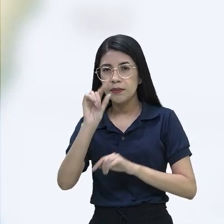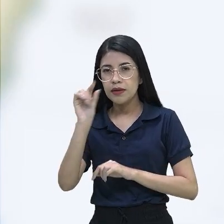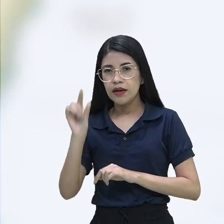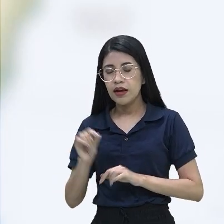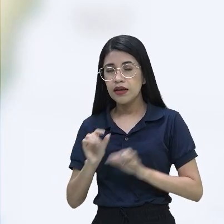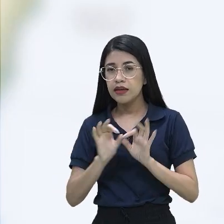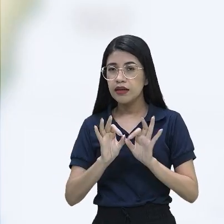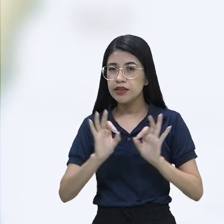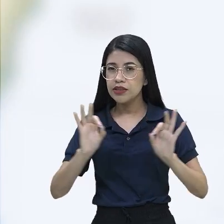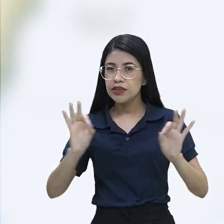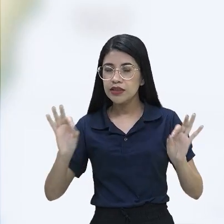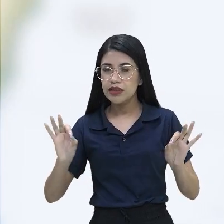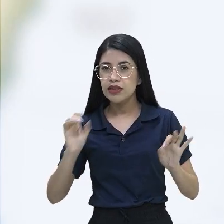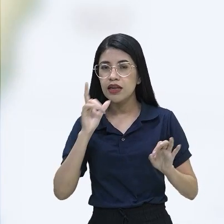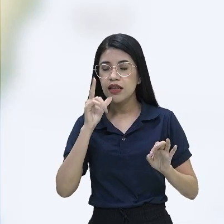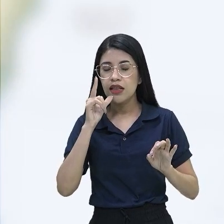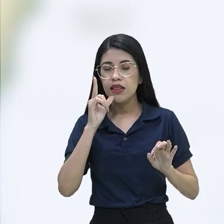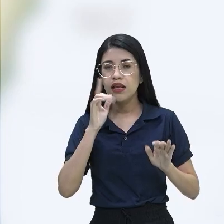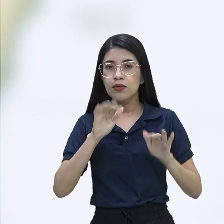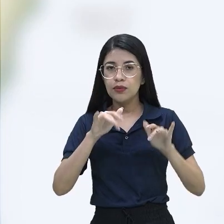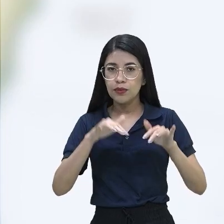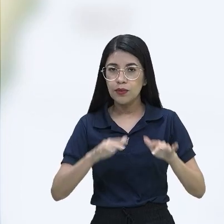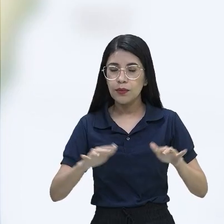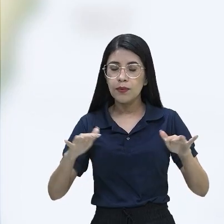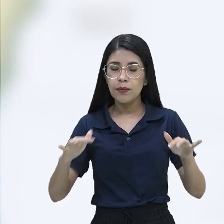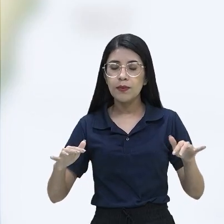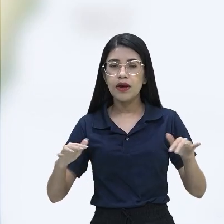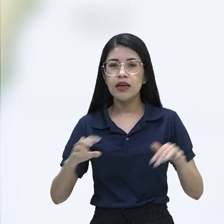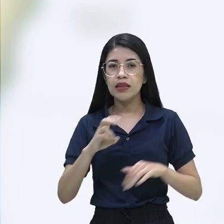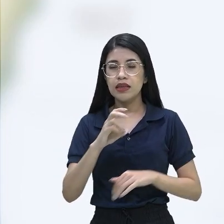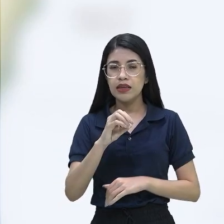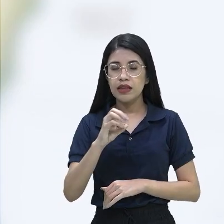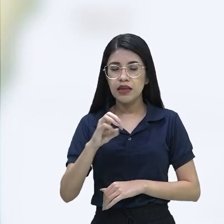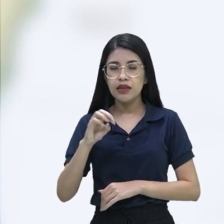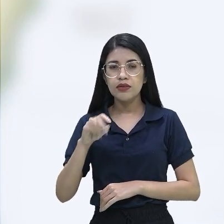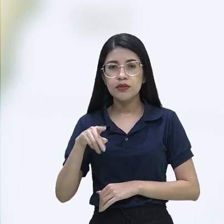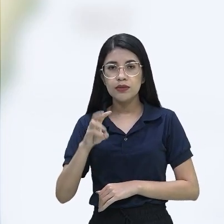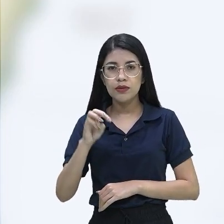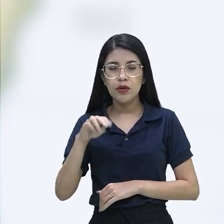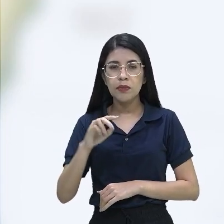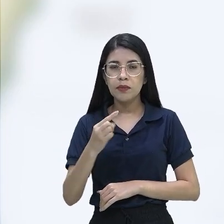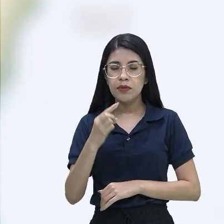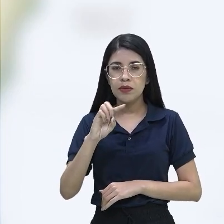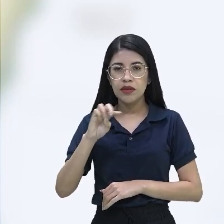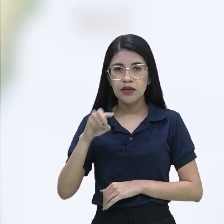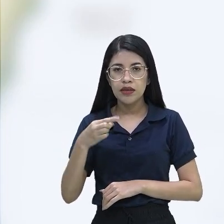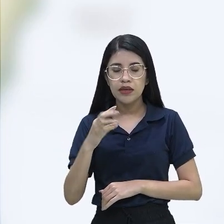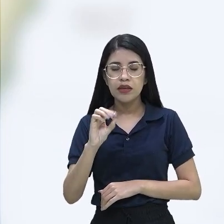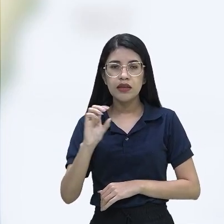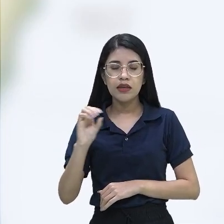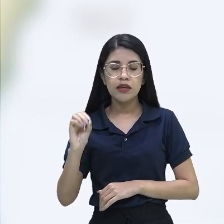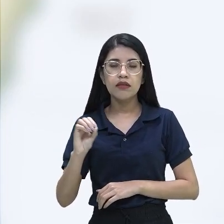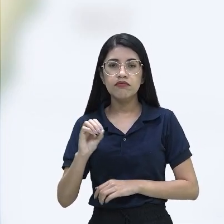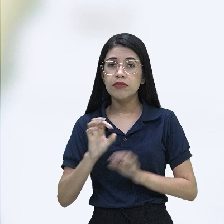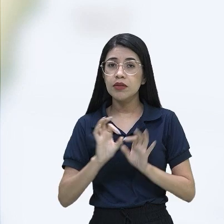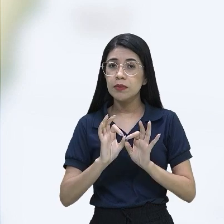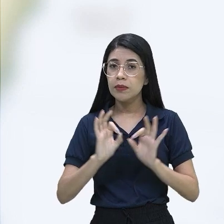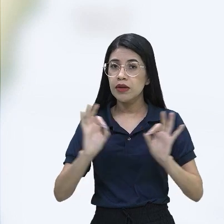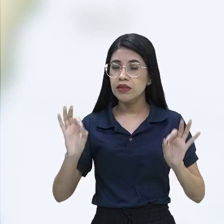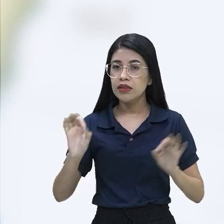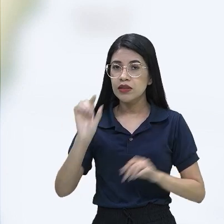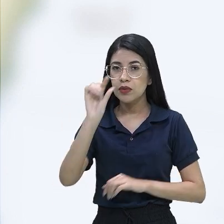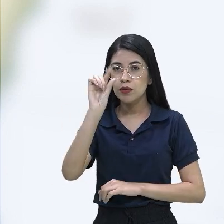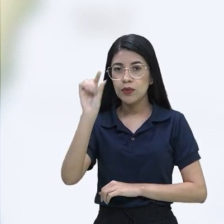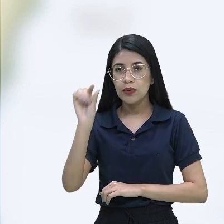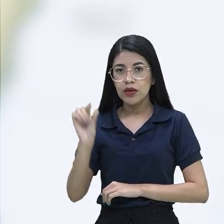distância, né, do nível do mar ali de 500 quilômetros, 1.000 quilômetros, 1.500 quilômetros. Essa é a distância do litoral para